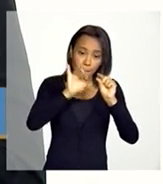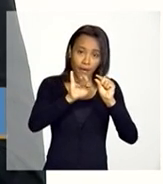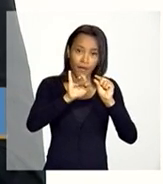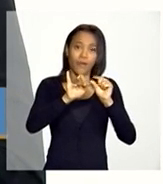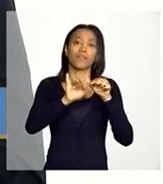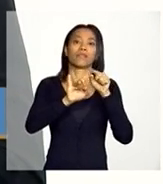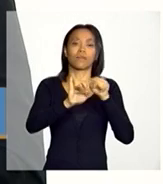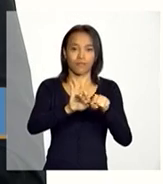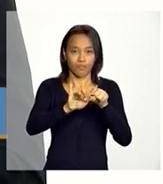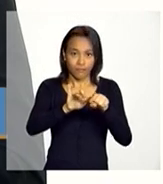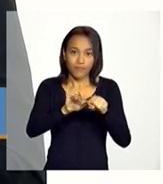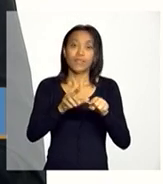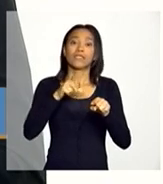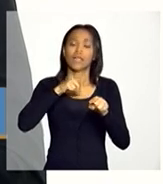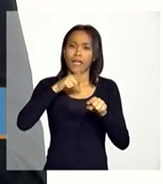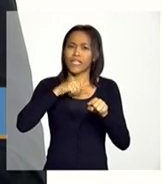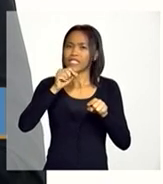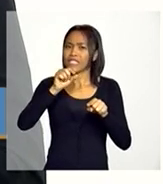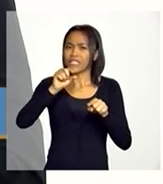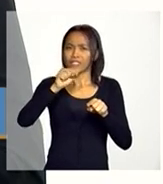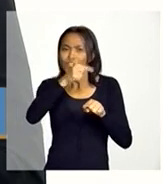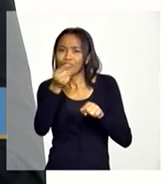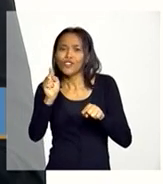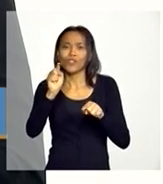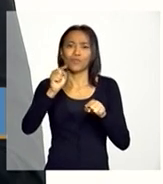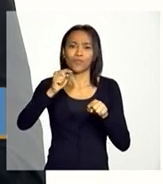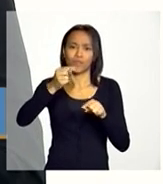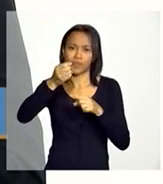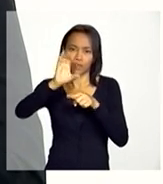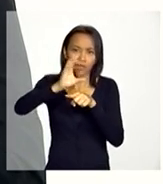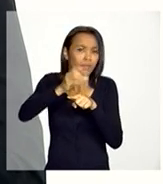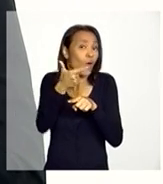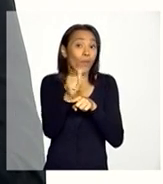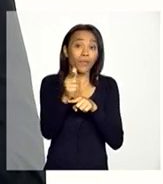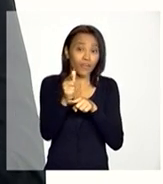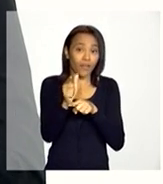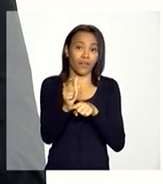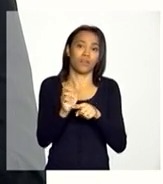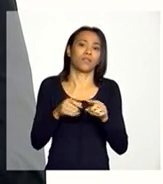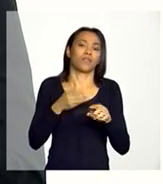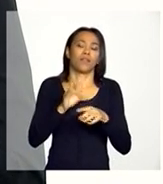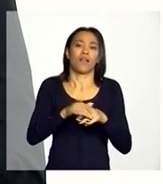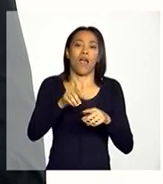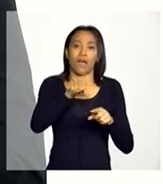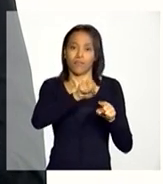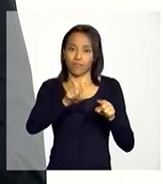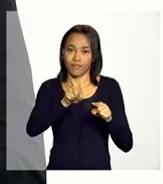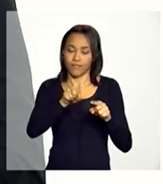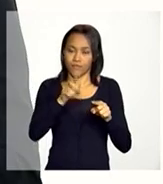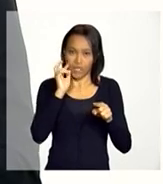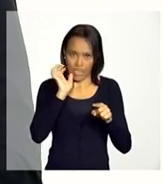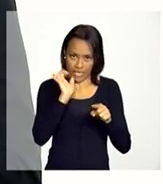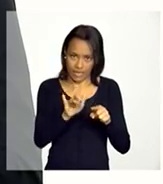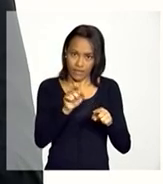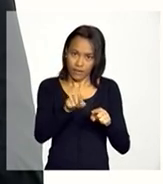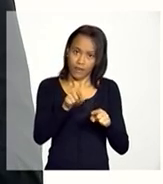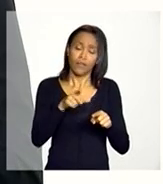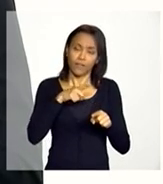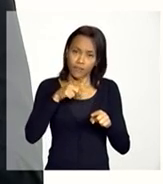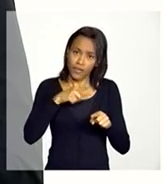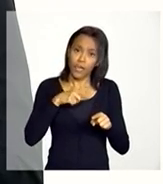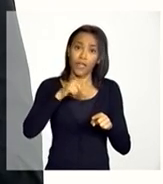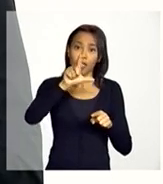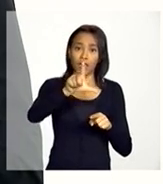aplicações til e sem sidil pmds goov.br barsat trb e tem a opção